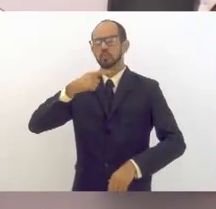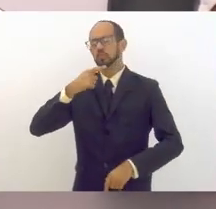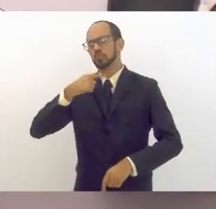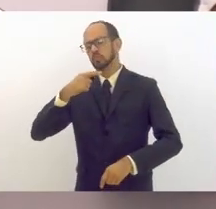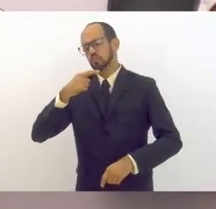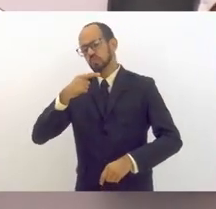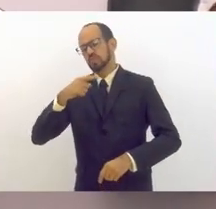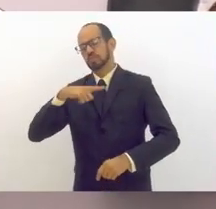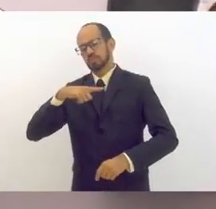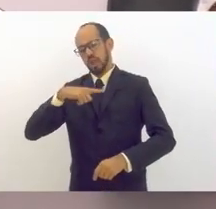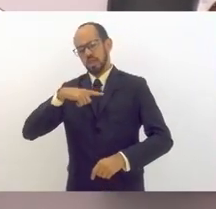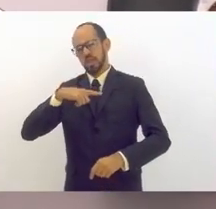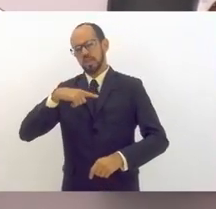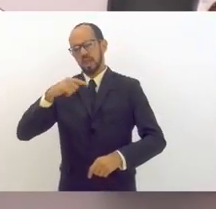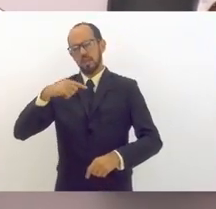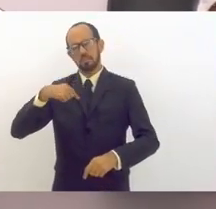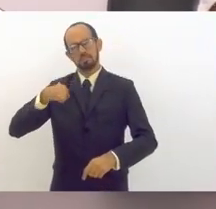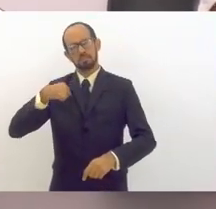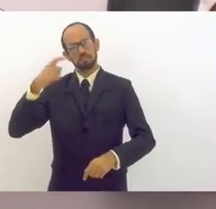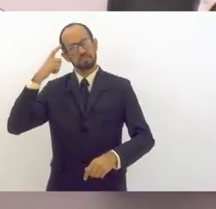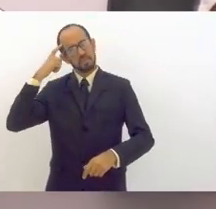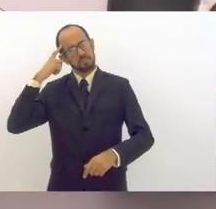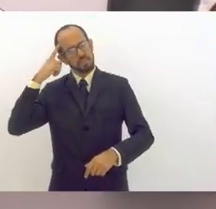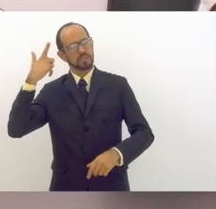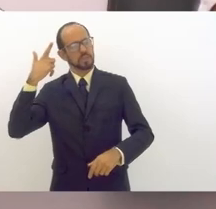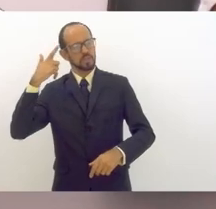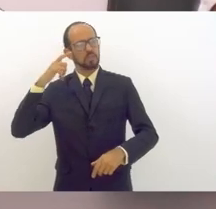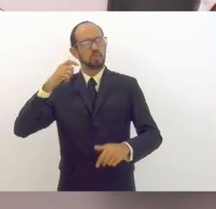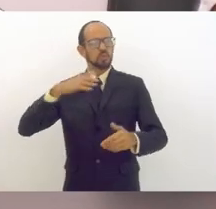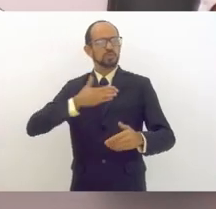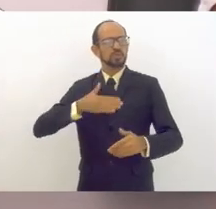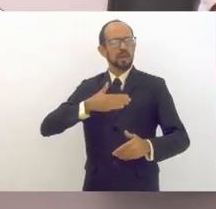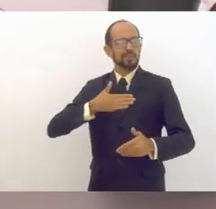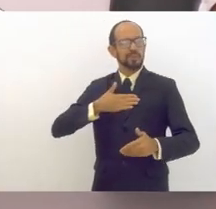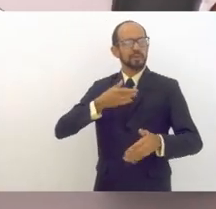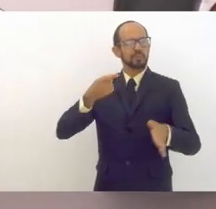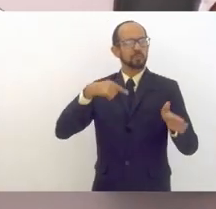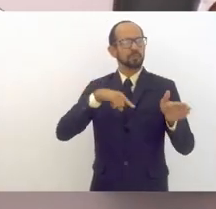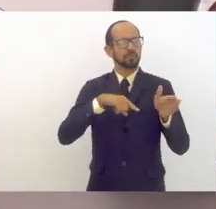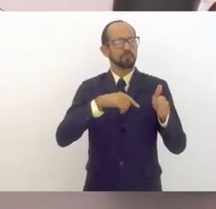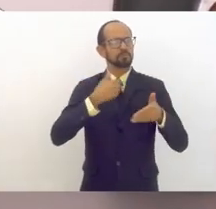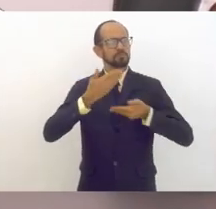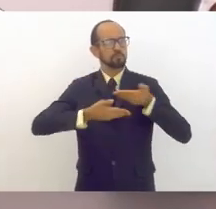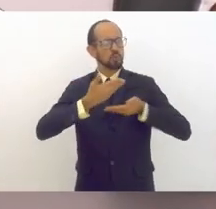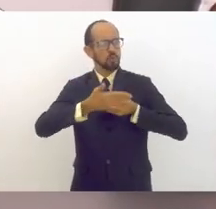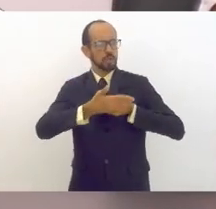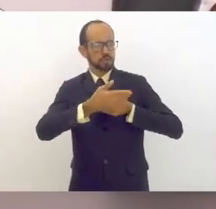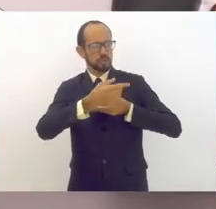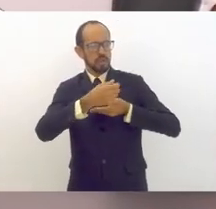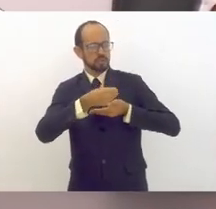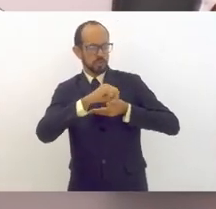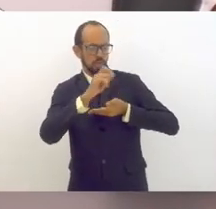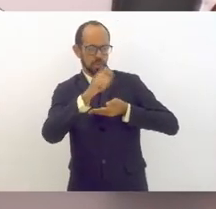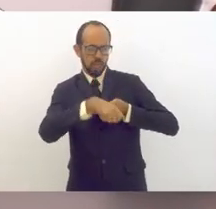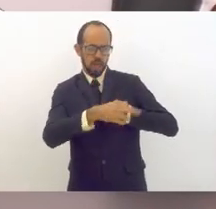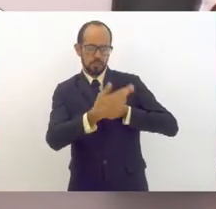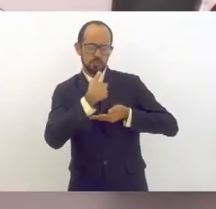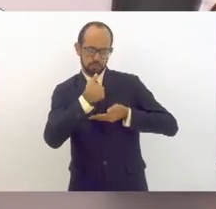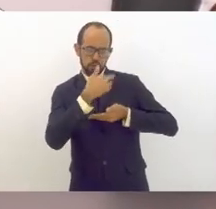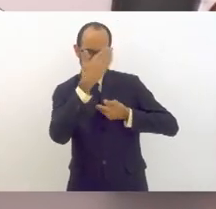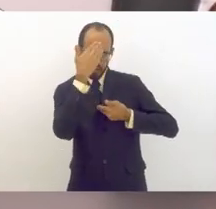ficaram na minha mente e eu gostaria de compartilhar, se a equipe conseguisse responder, eu agradecia